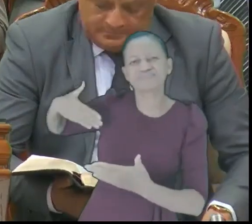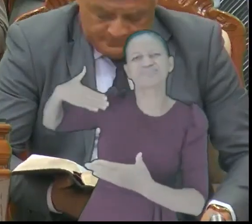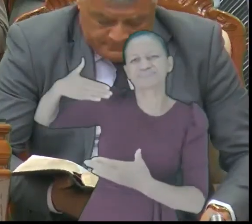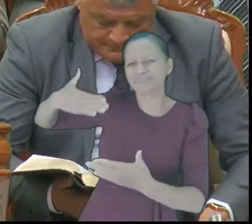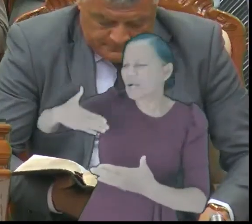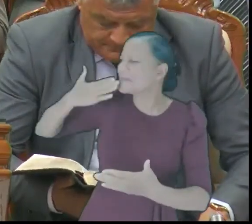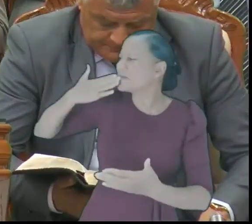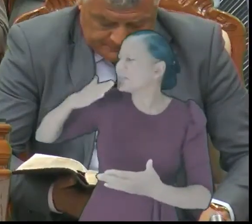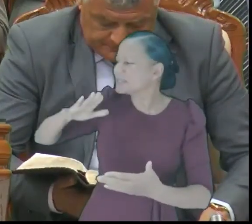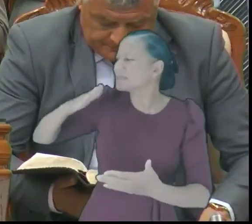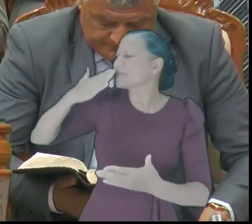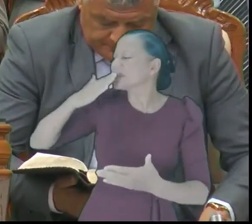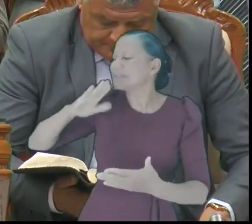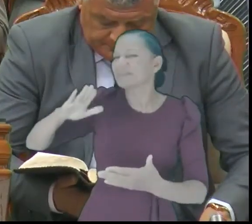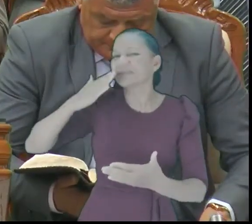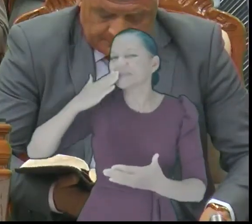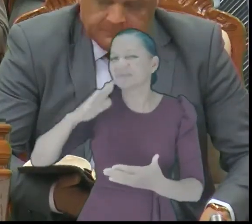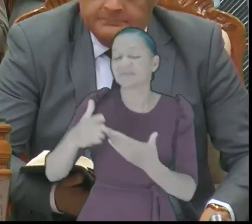prometendo.